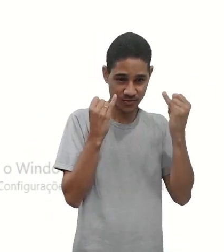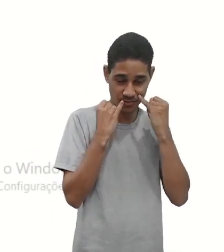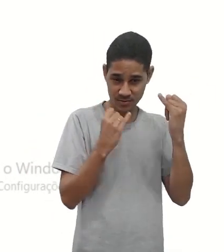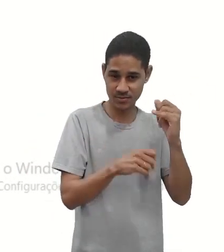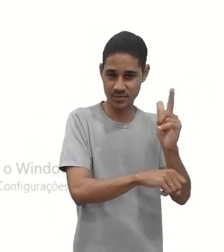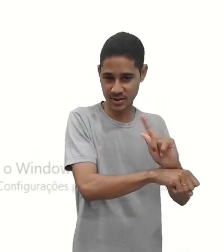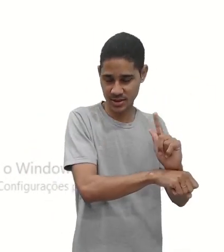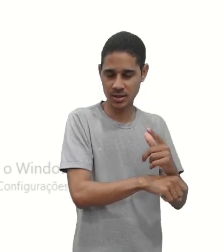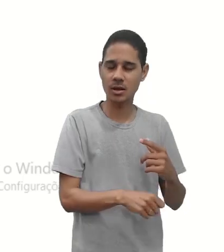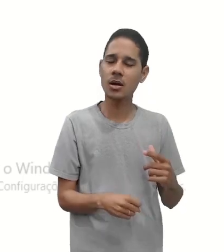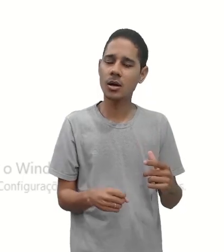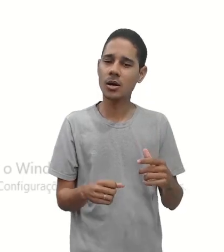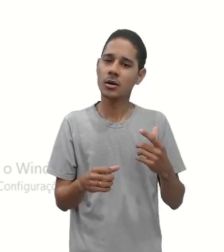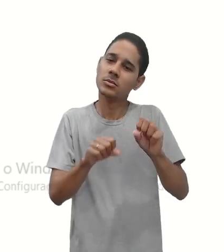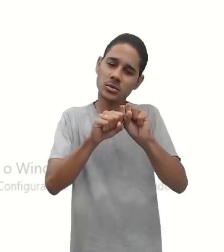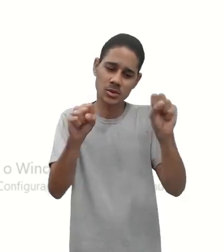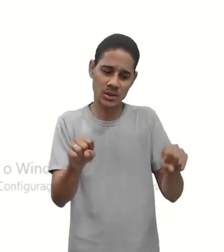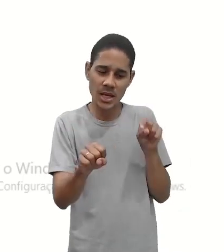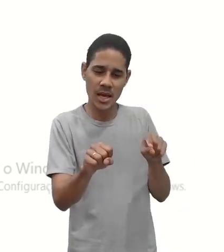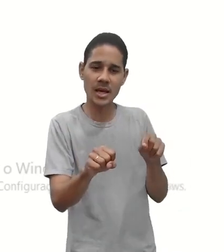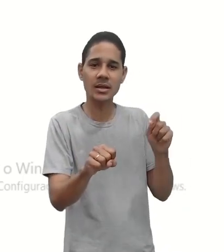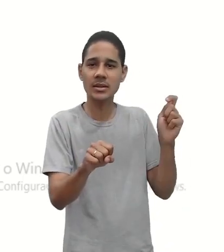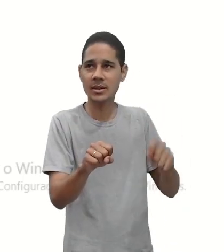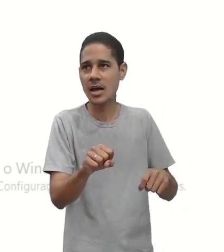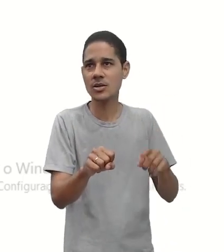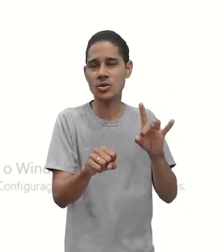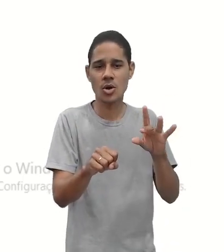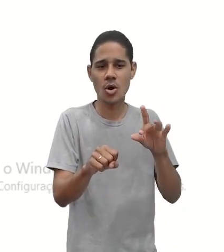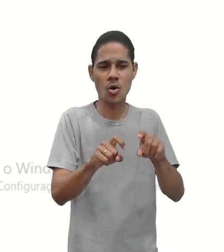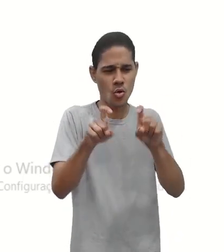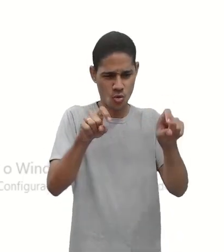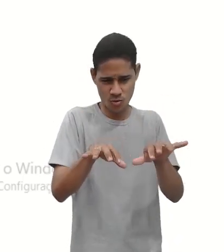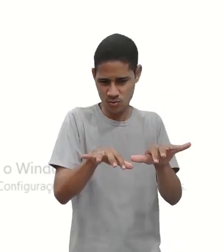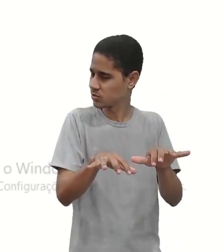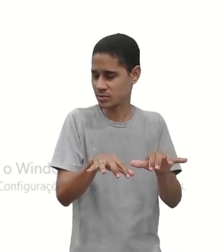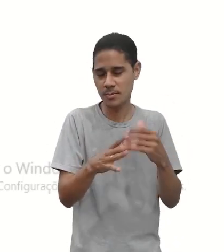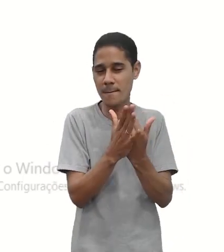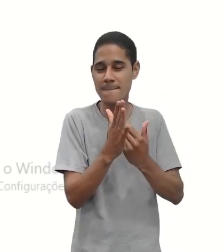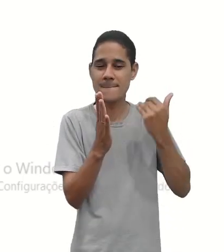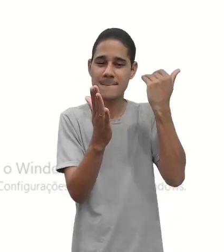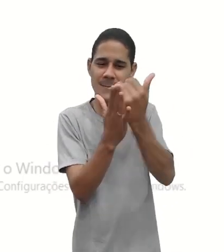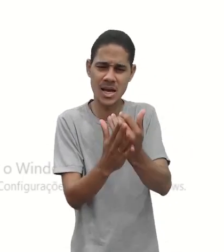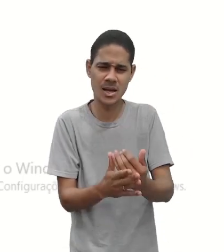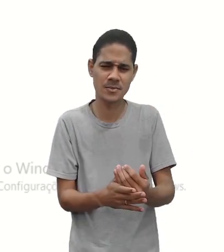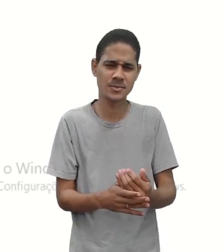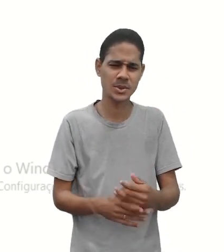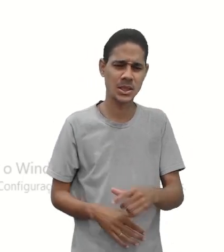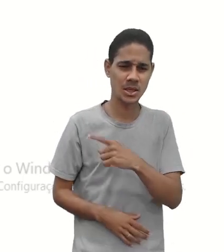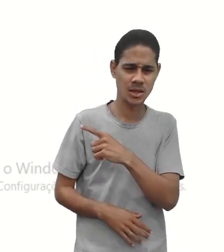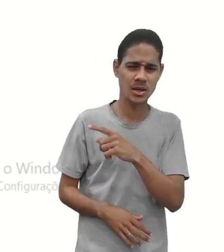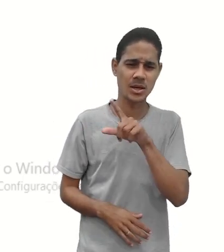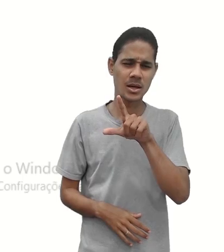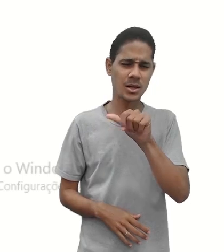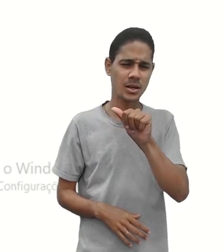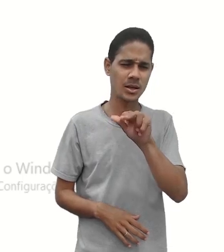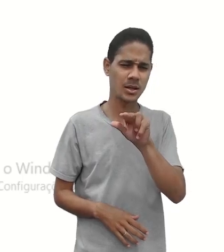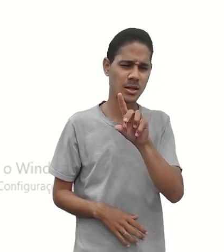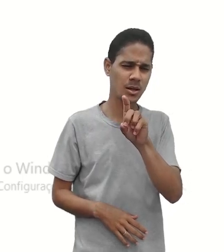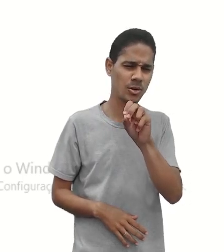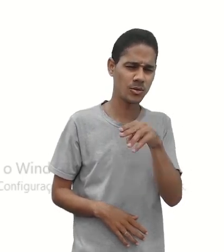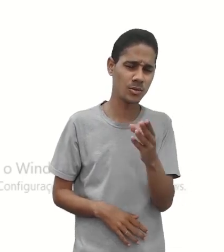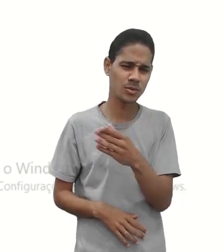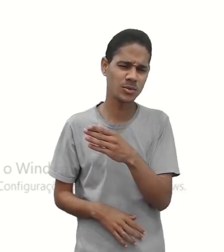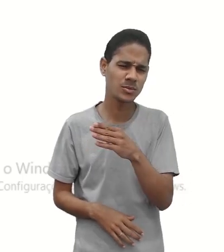podem ser capazes de ir além dos programas de computadores. É o que Laudo e Laudo coloca, eles são estudiosos do tema em